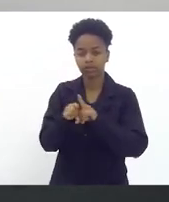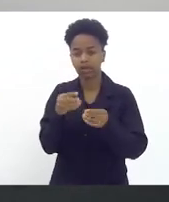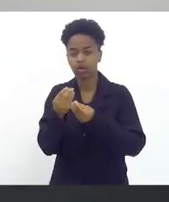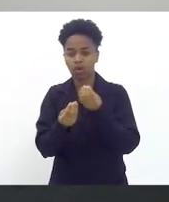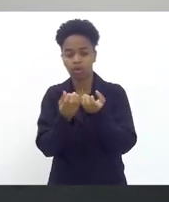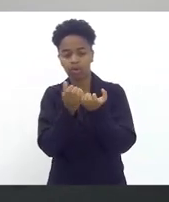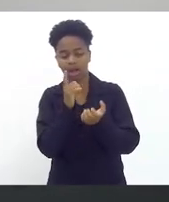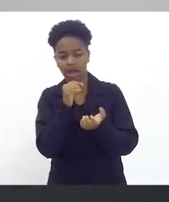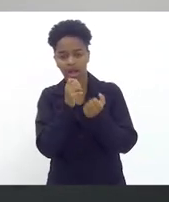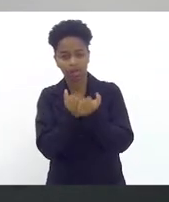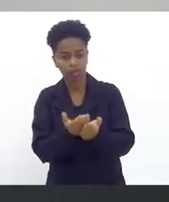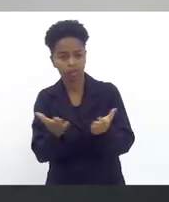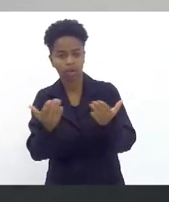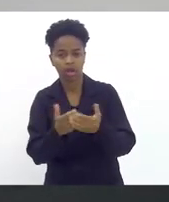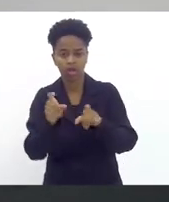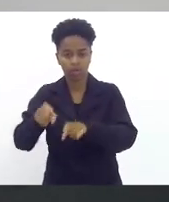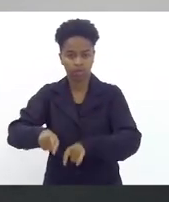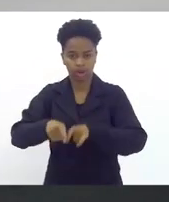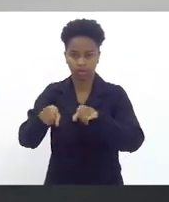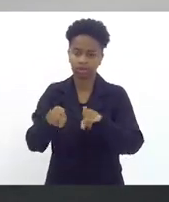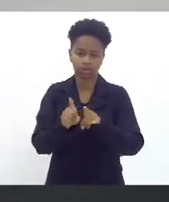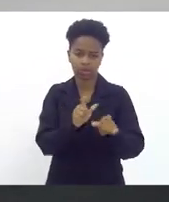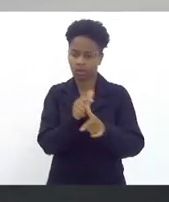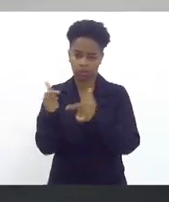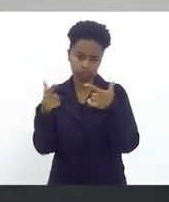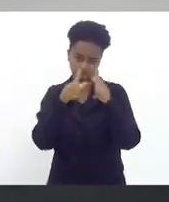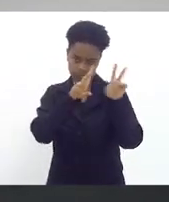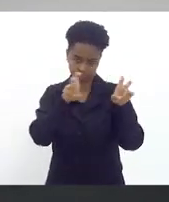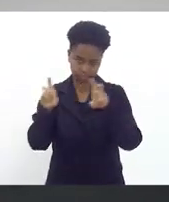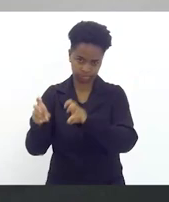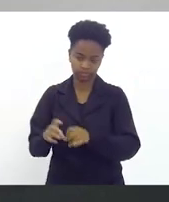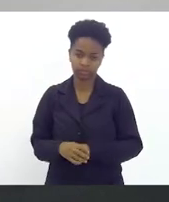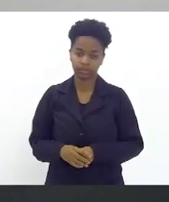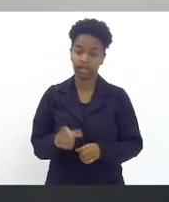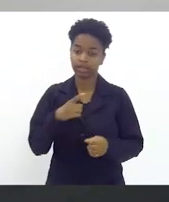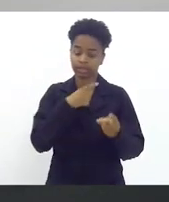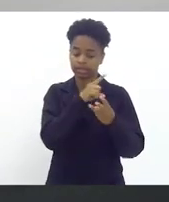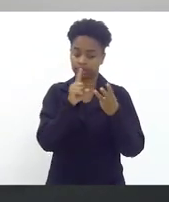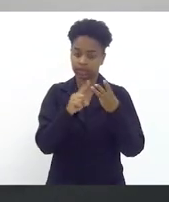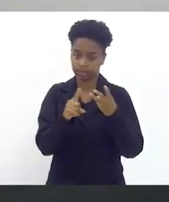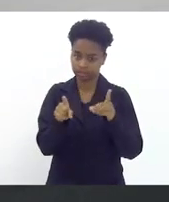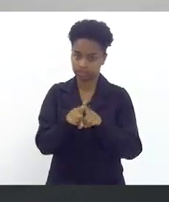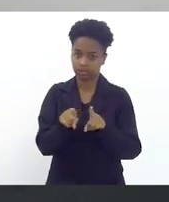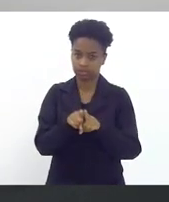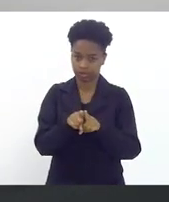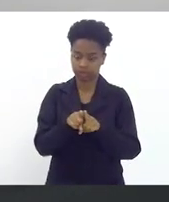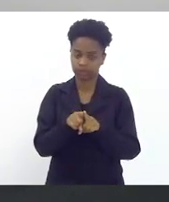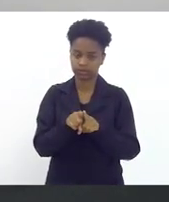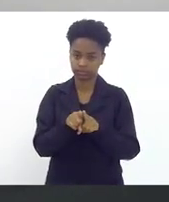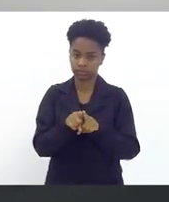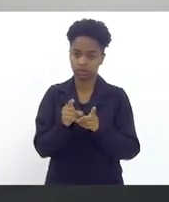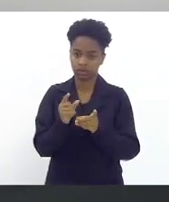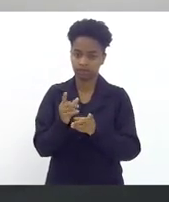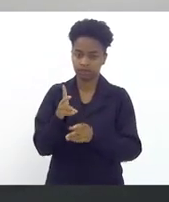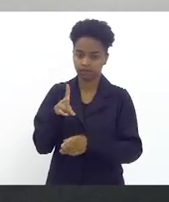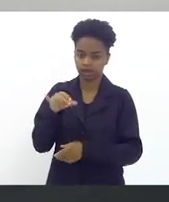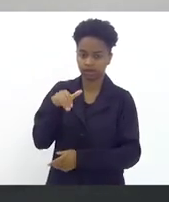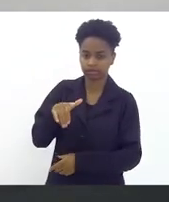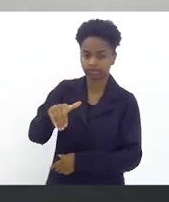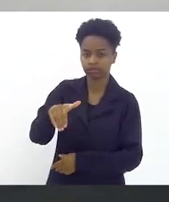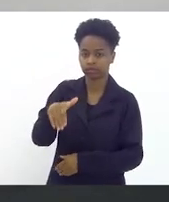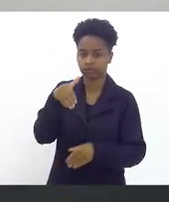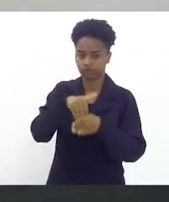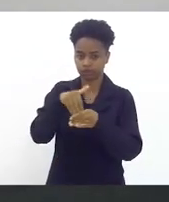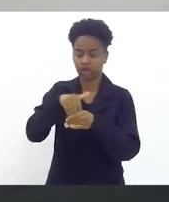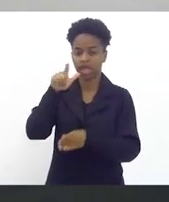vagamento por serviços ambientais e várias outras coisas e tem uma terceira que entra em votação agora que eu